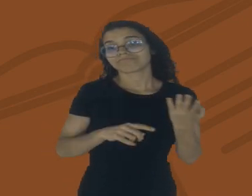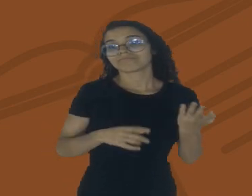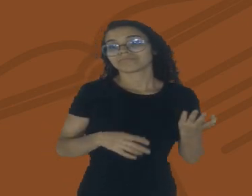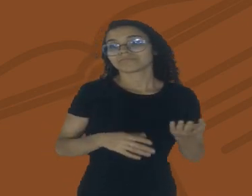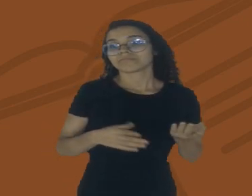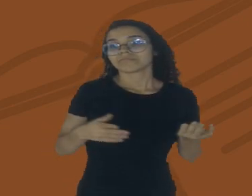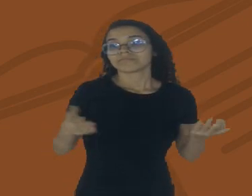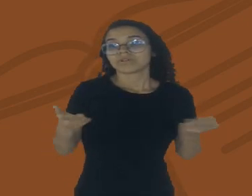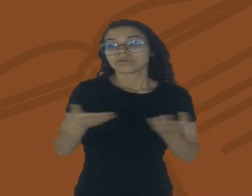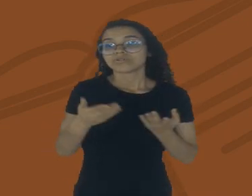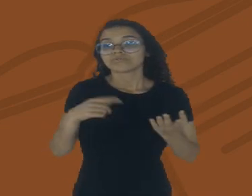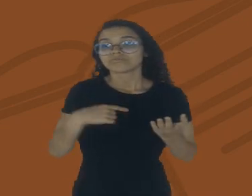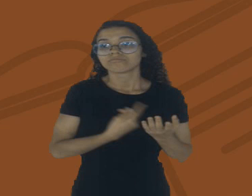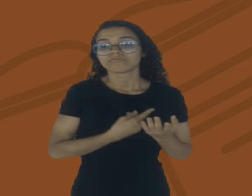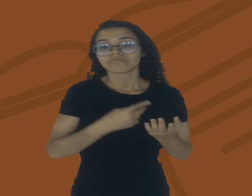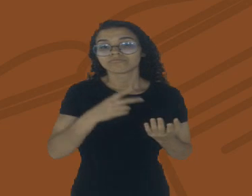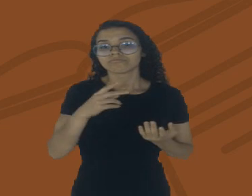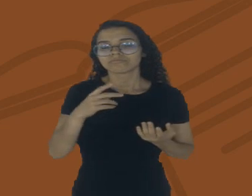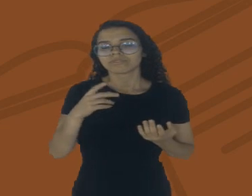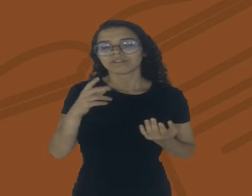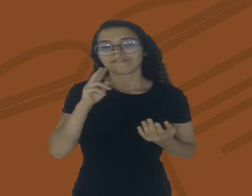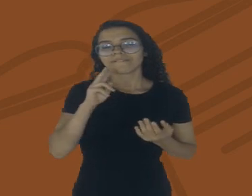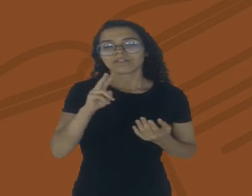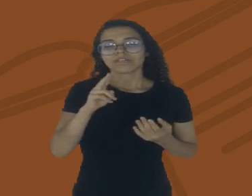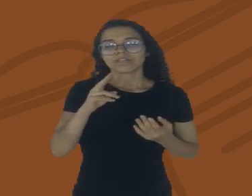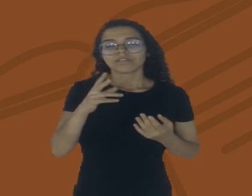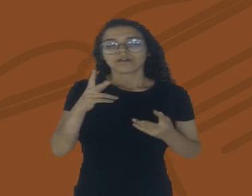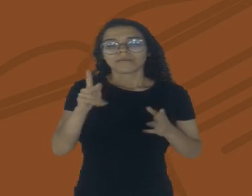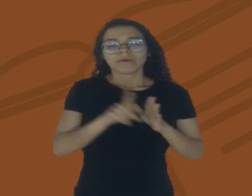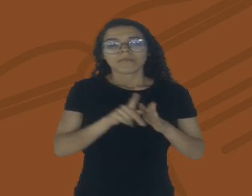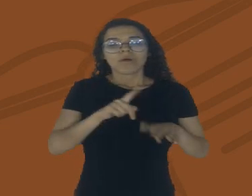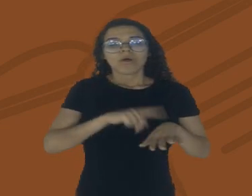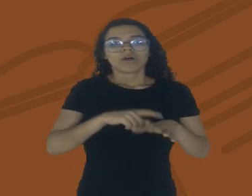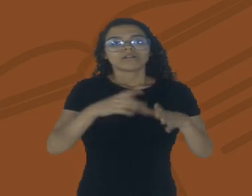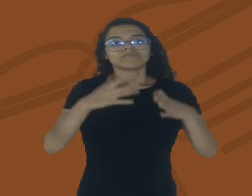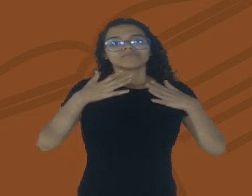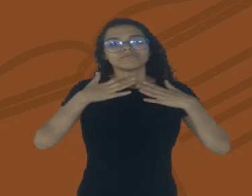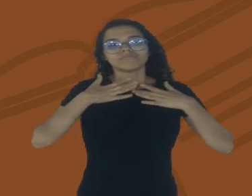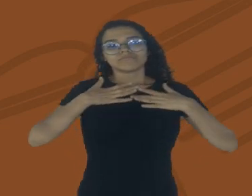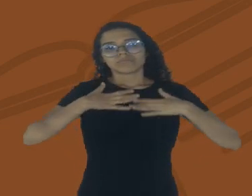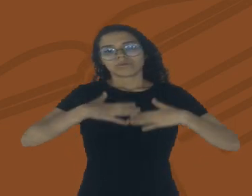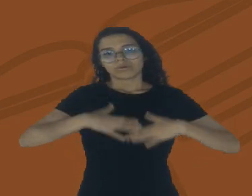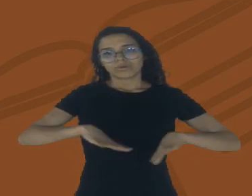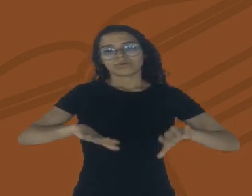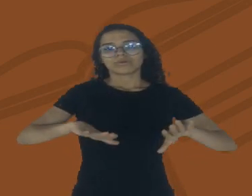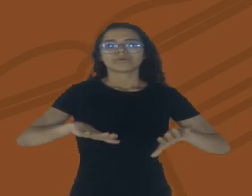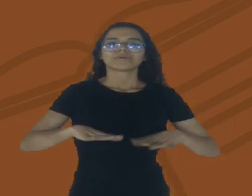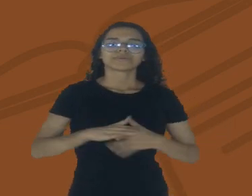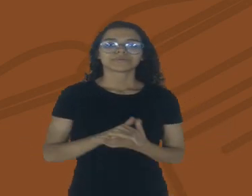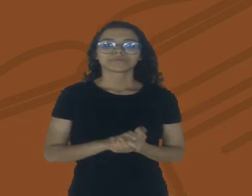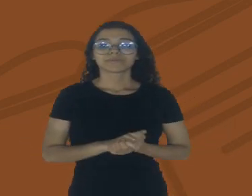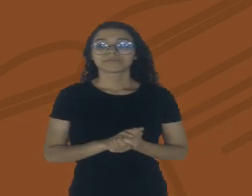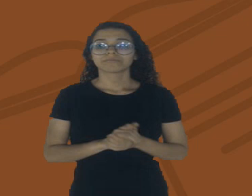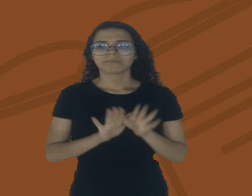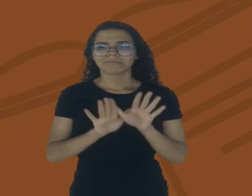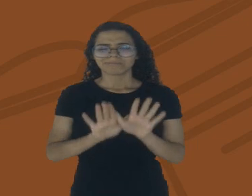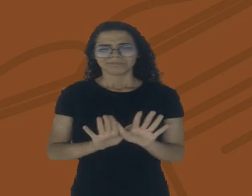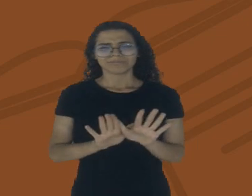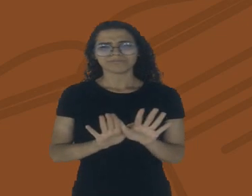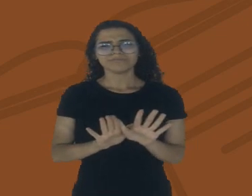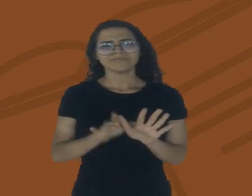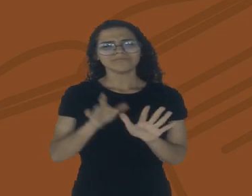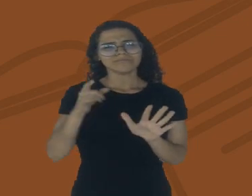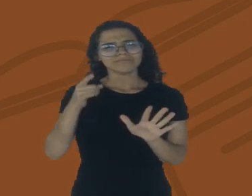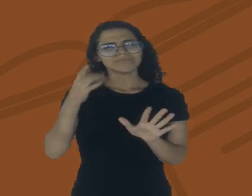deparamos num momento que a gente pode relaxar o nosso corpo e ele pode descansar, né? Mas aí, será que realmente a